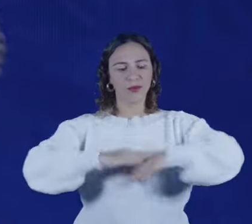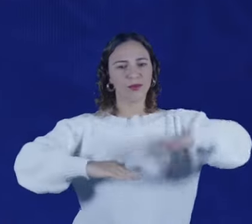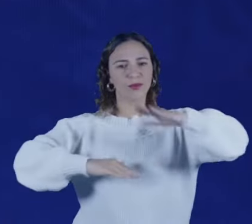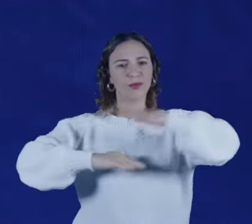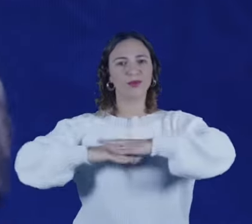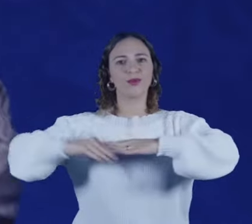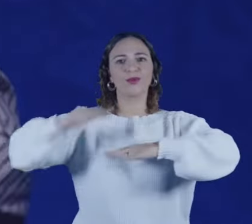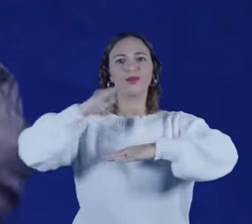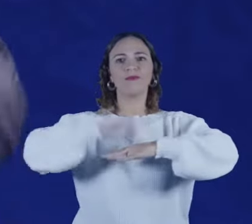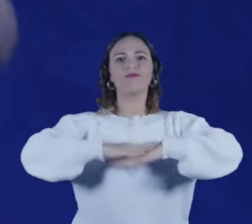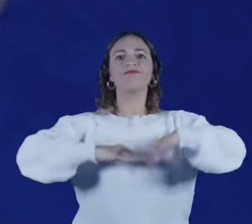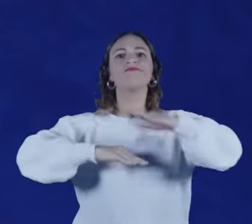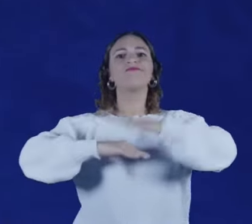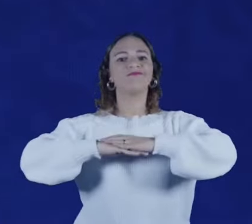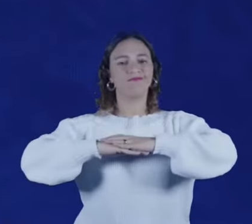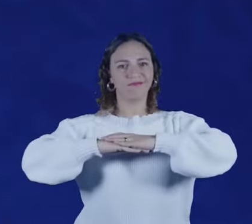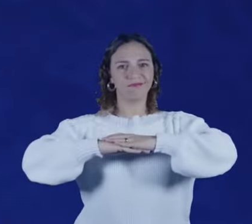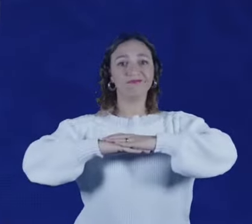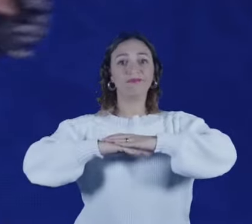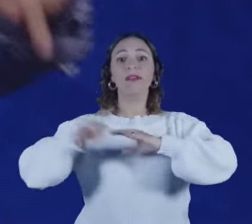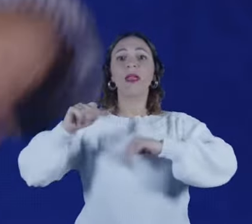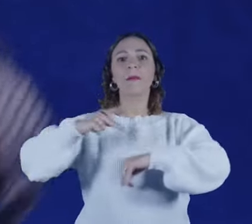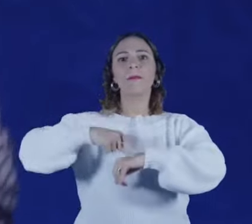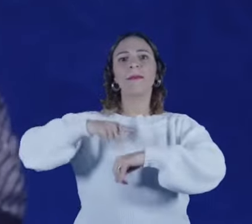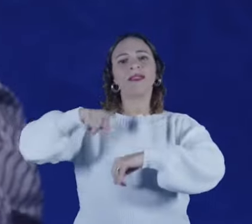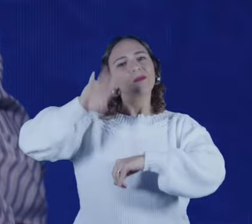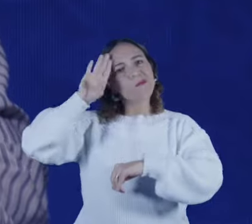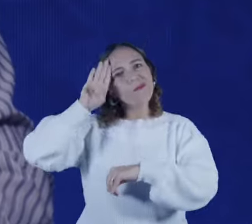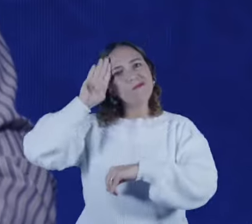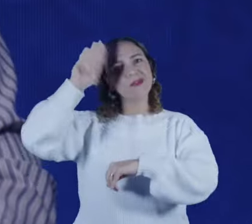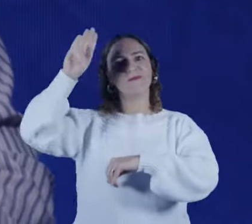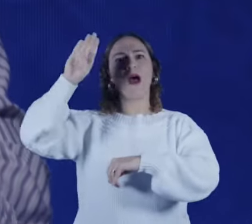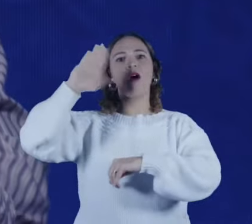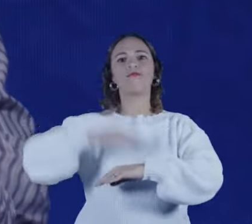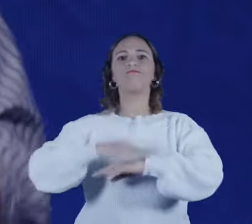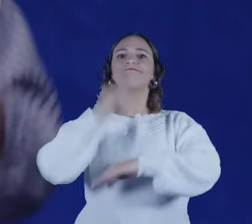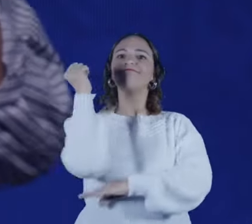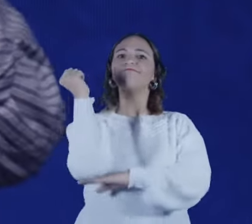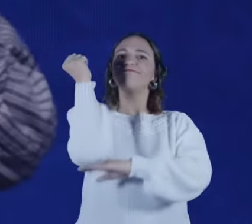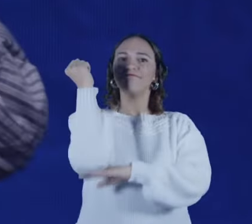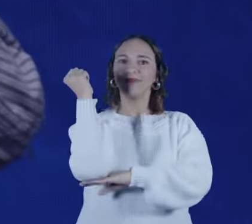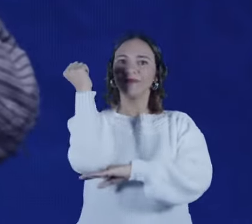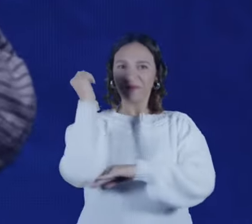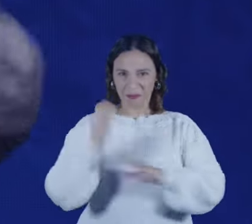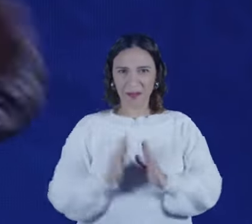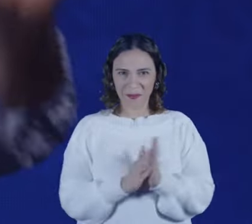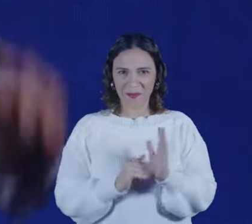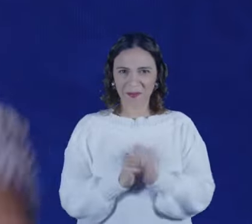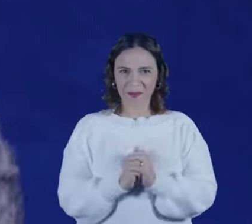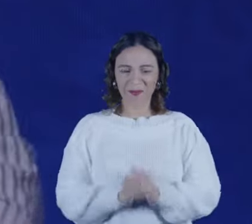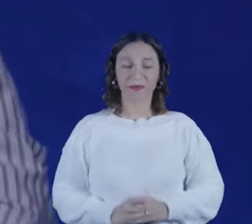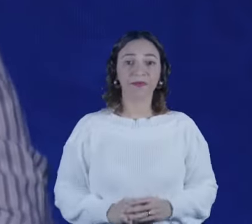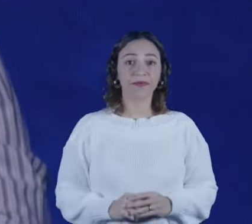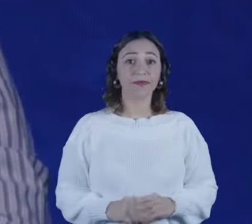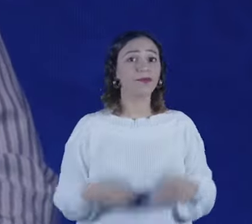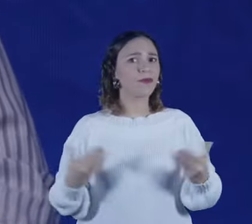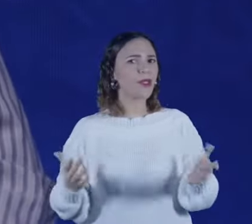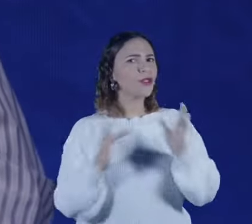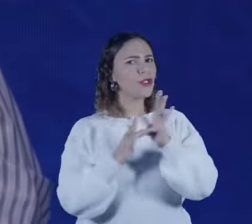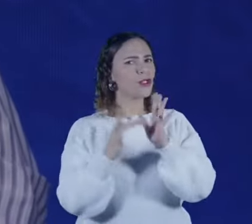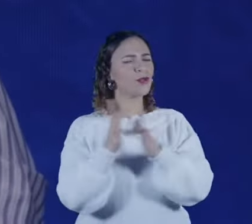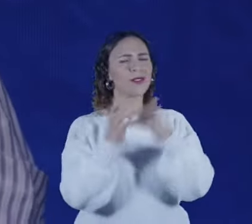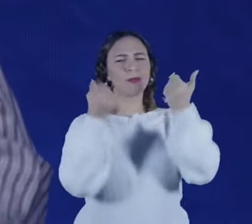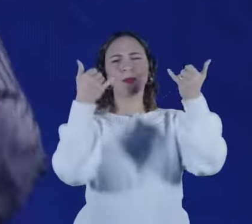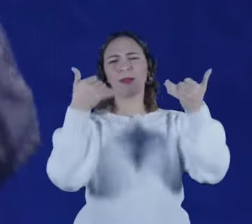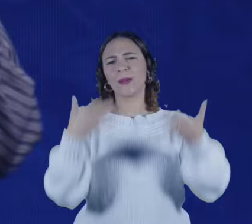prumo, que quem determina é a pedra angular e toda a fundação. Amém? Jesus disse